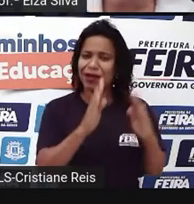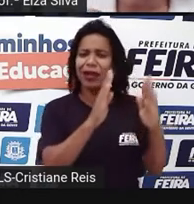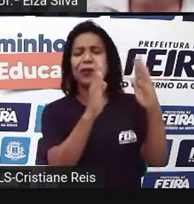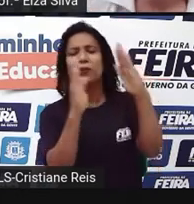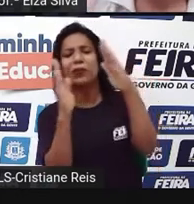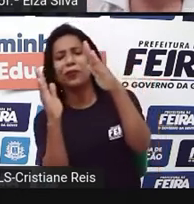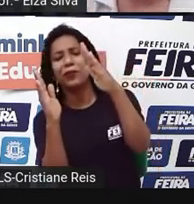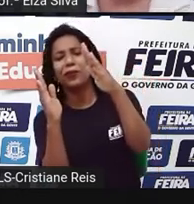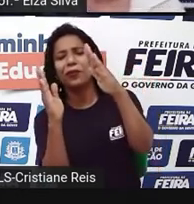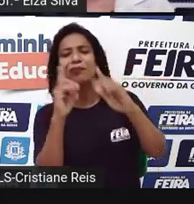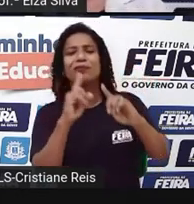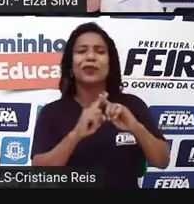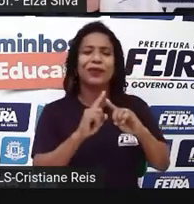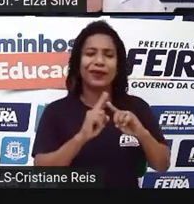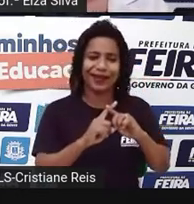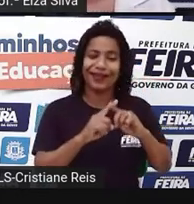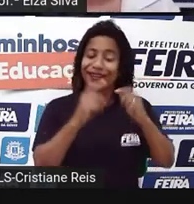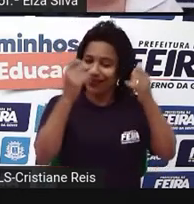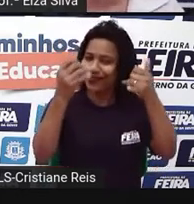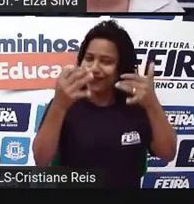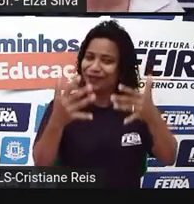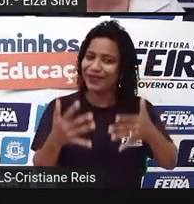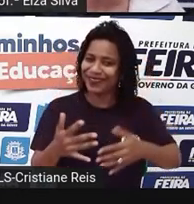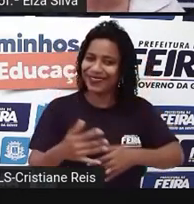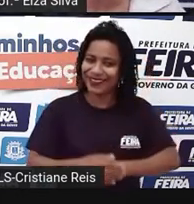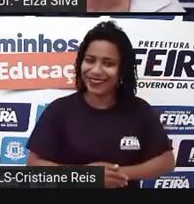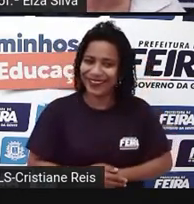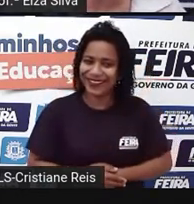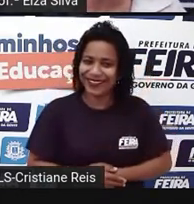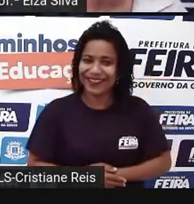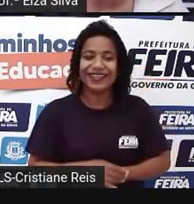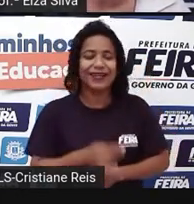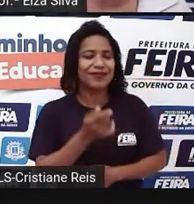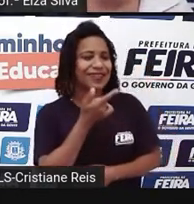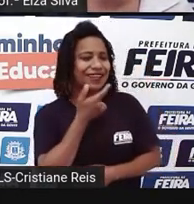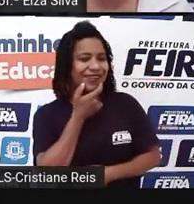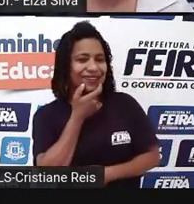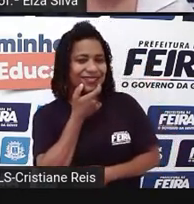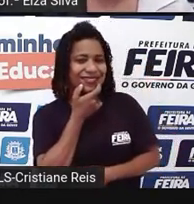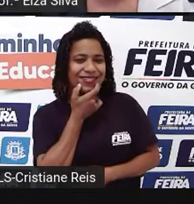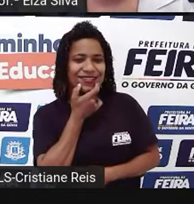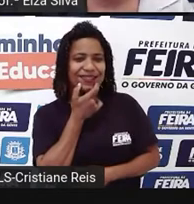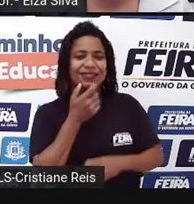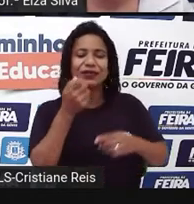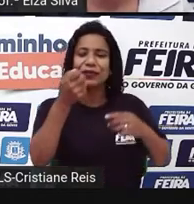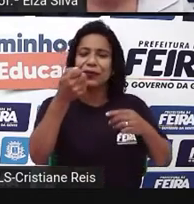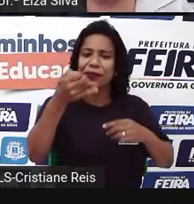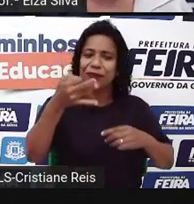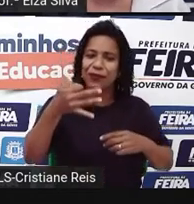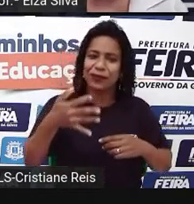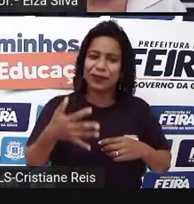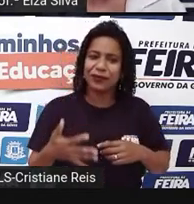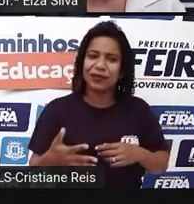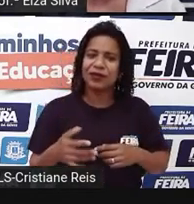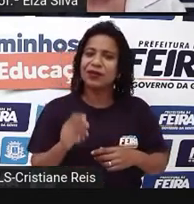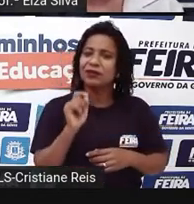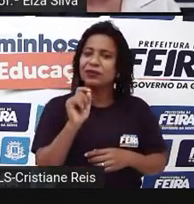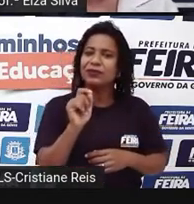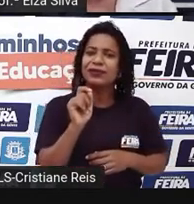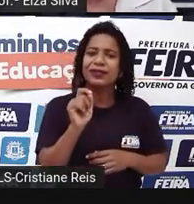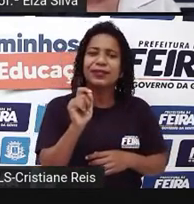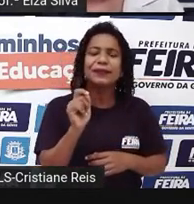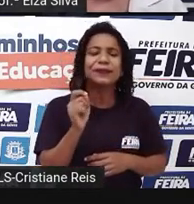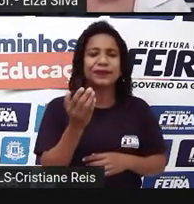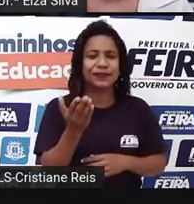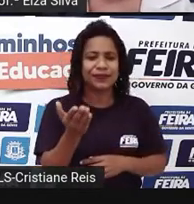explicar. Mas falando sobre essa questão aqui, do que eu coloquei em inglês, né? Que é um Campanile, o que é isso, na